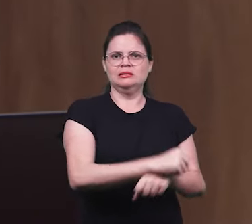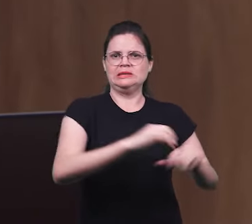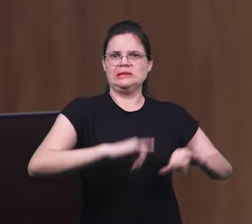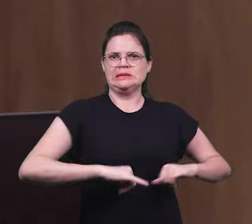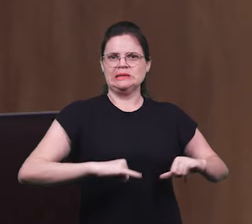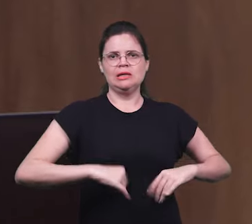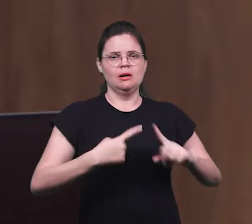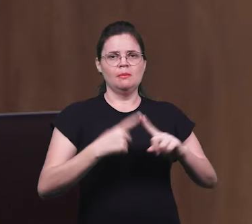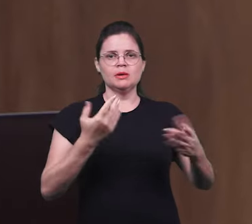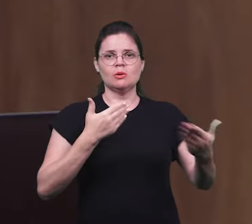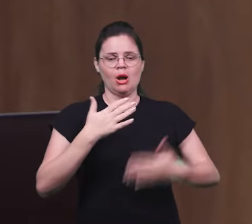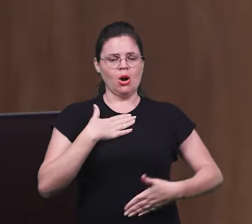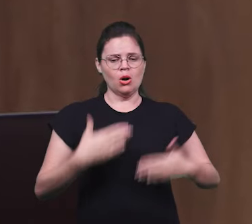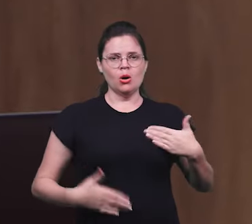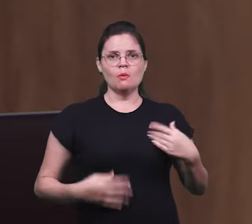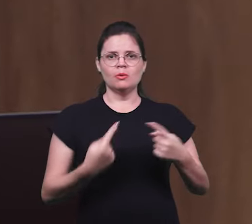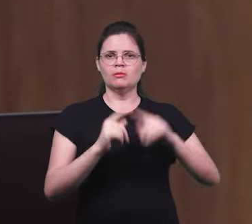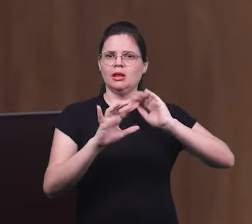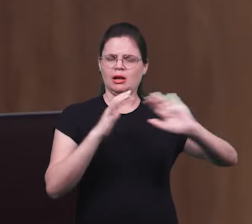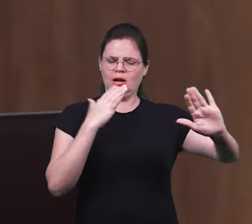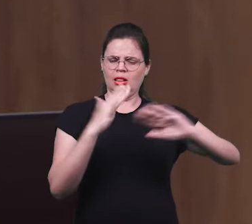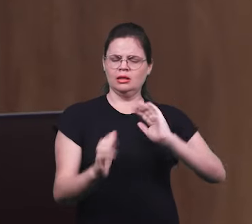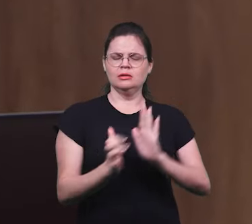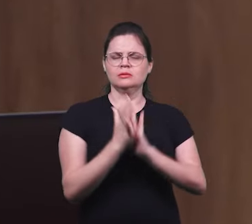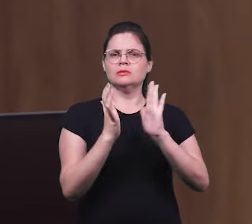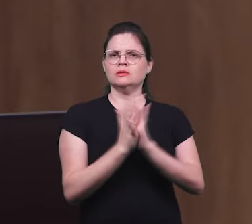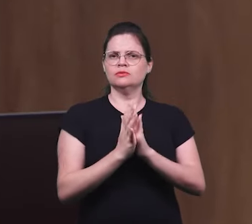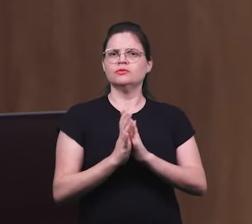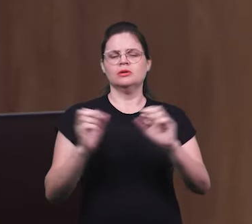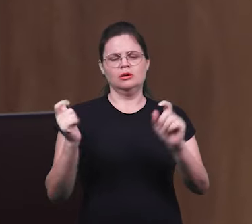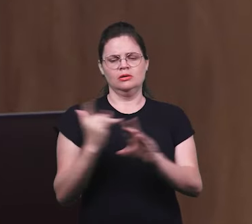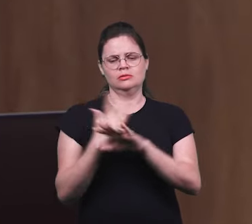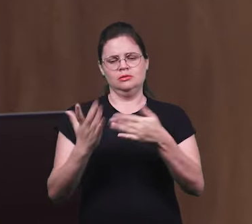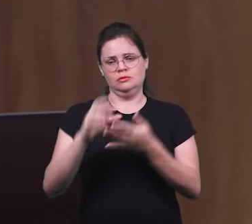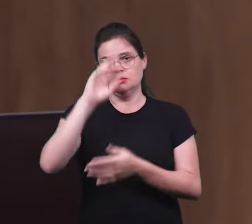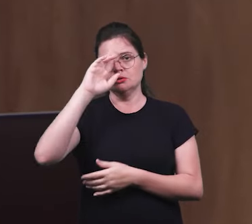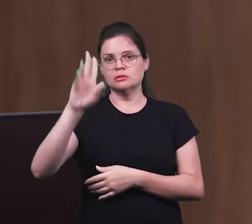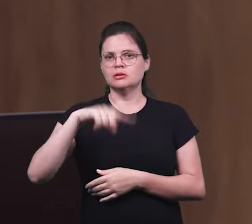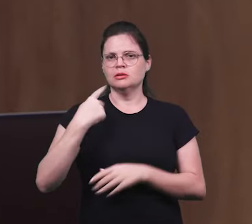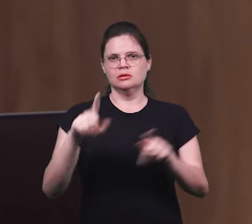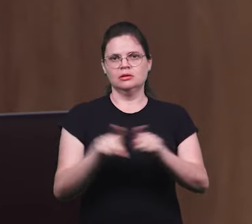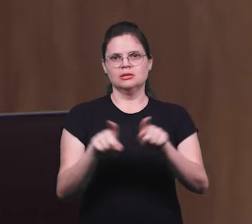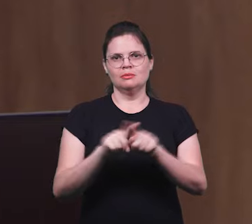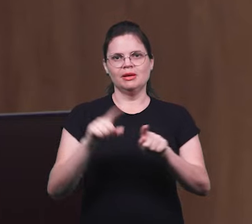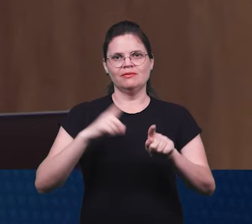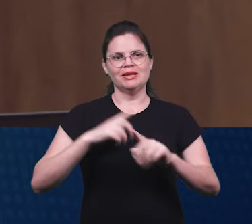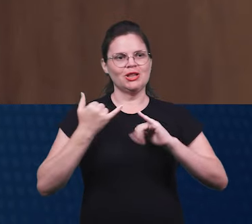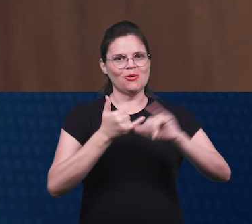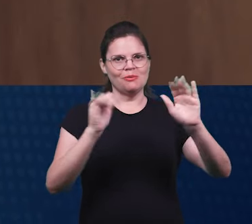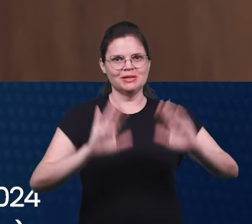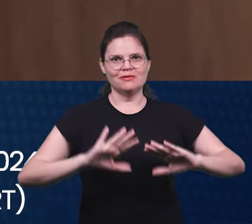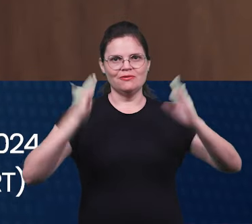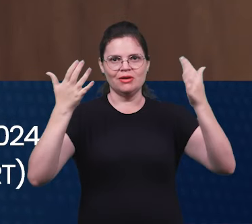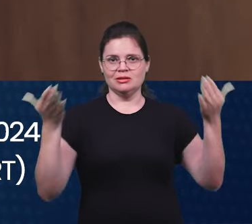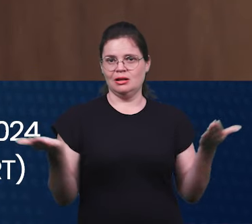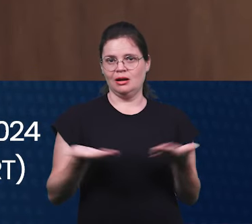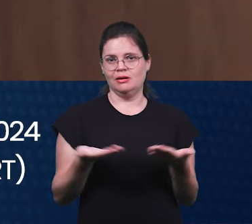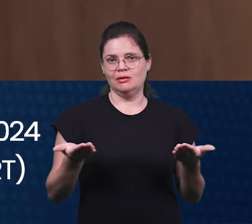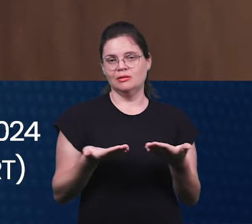situação, no momento que estavam cantando, estavam glorificando o Senhor. Nós temos a festa aí, o trombetas, né?